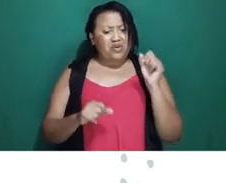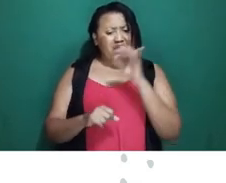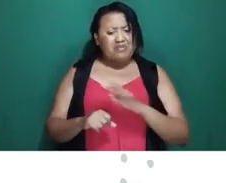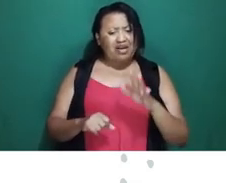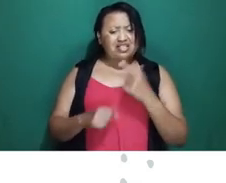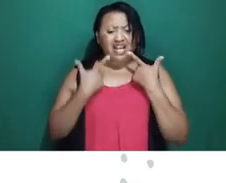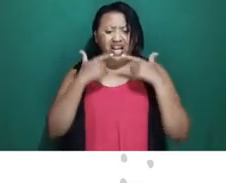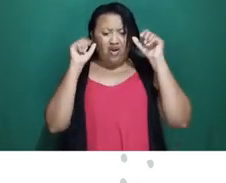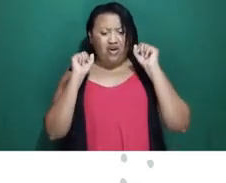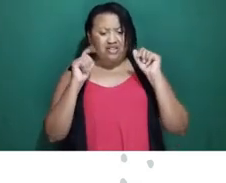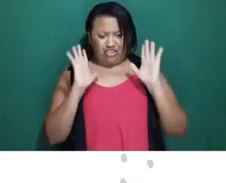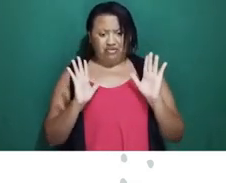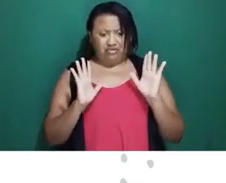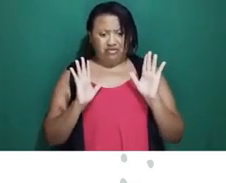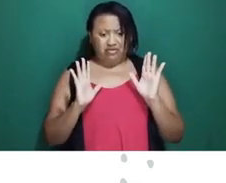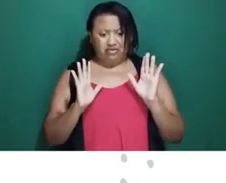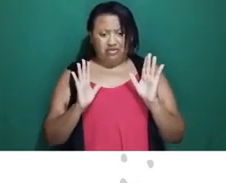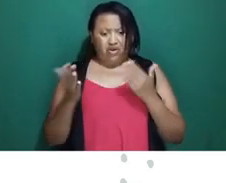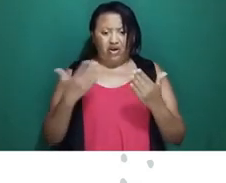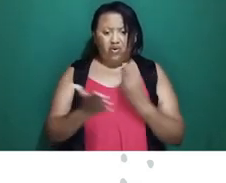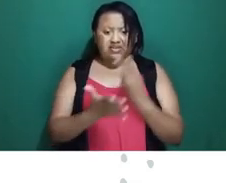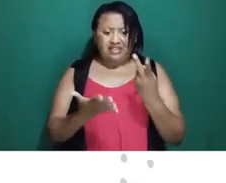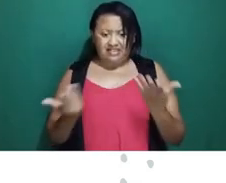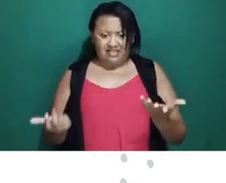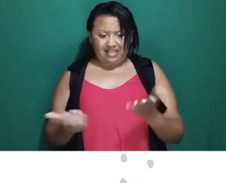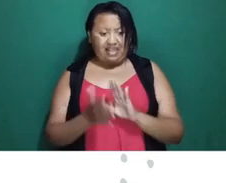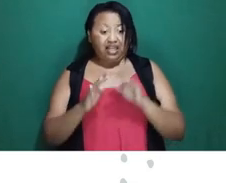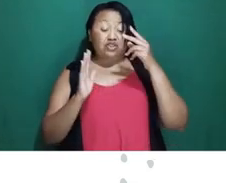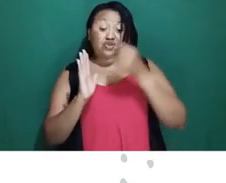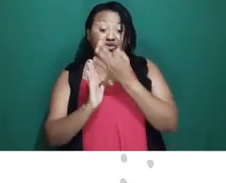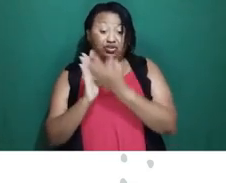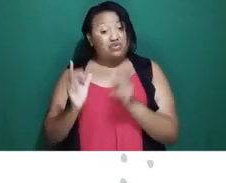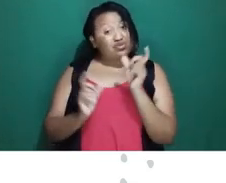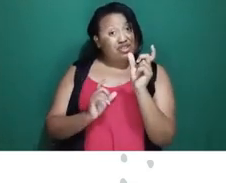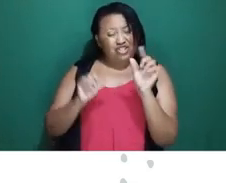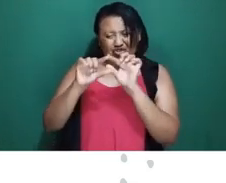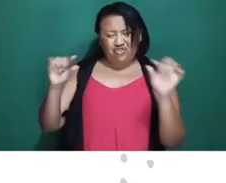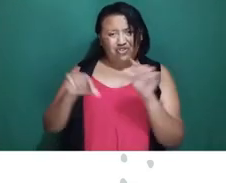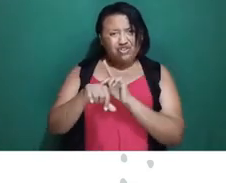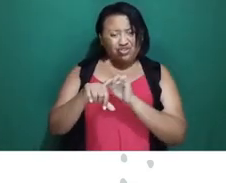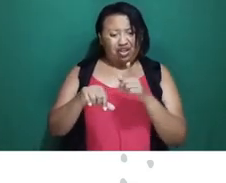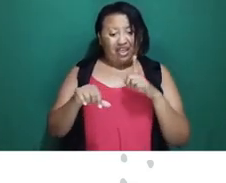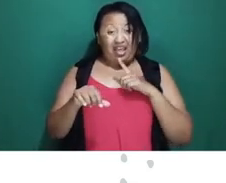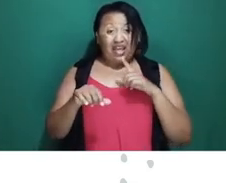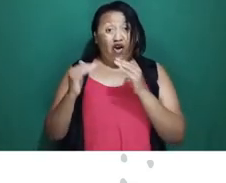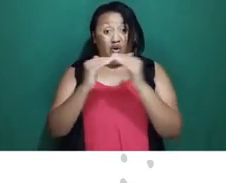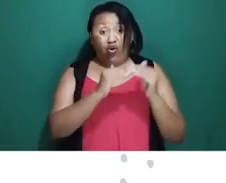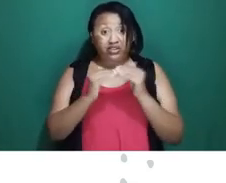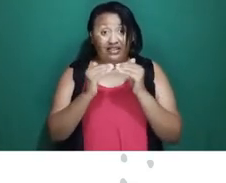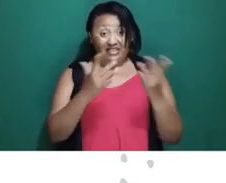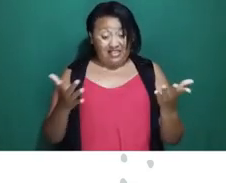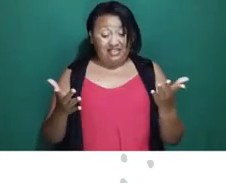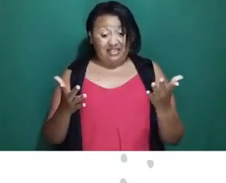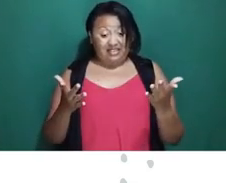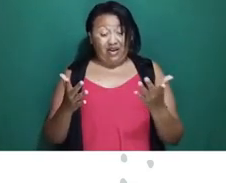Tradicional em relação à concordância no trecho lido percebemos que a concordância se faz com a ideia que o termo Comporta